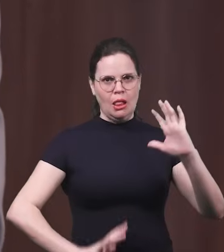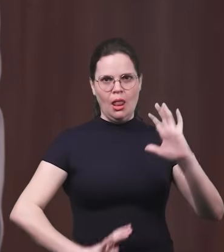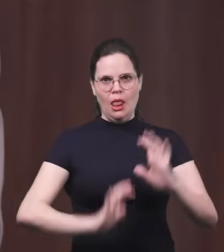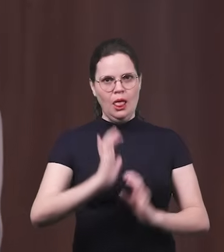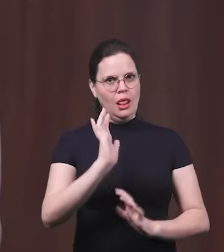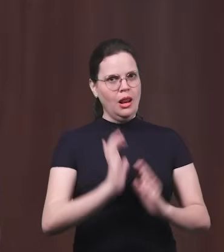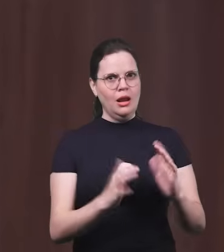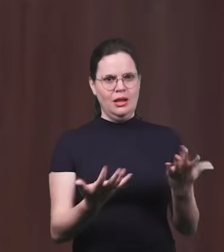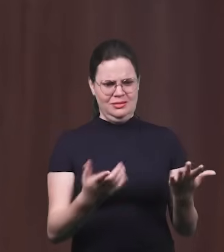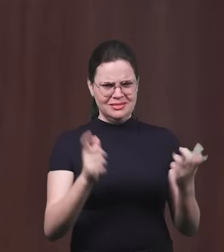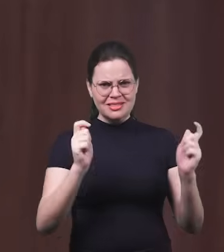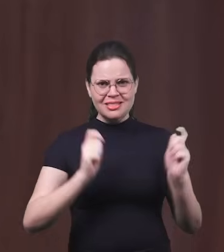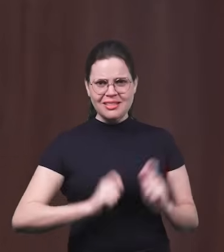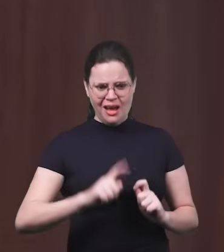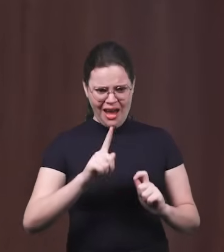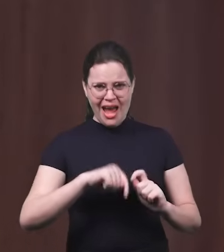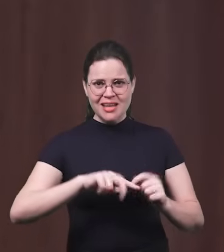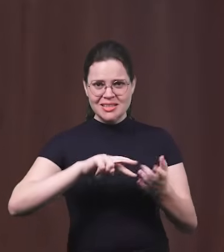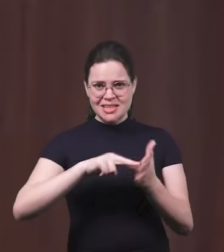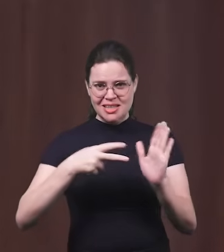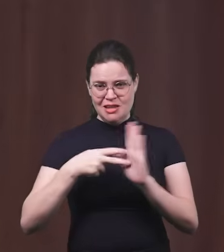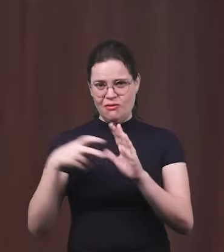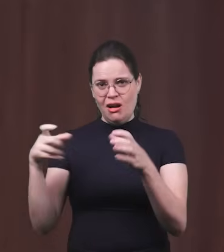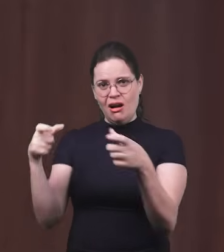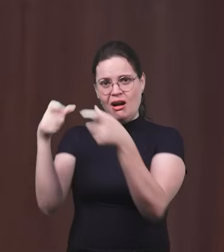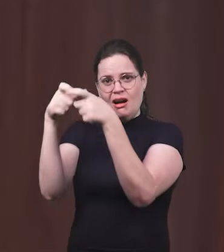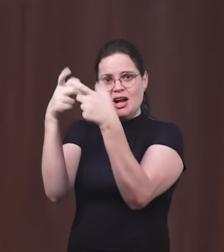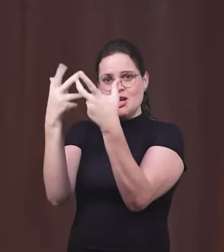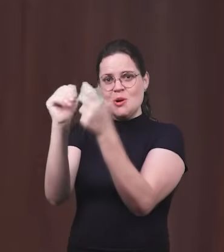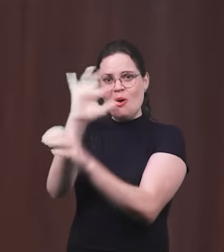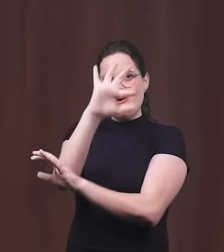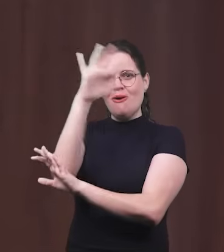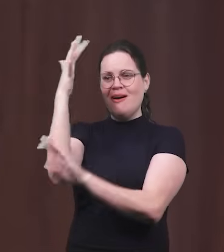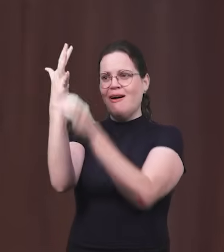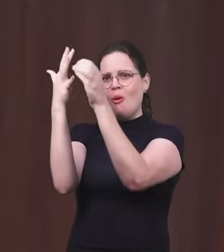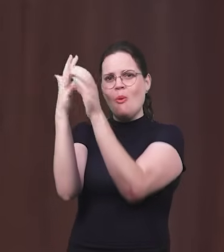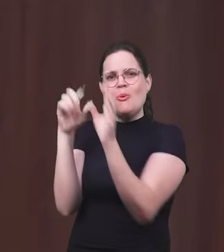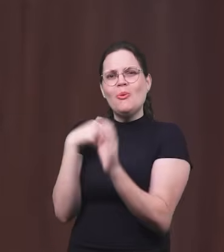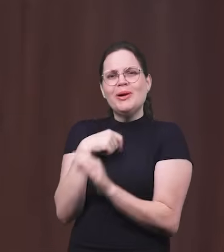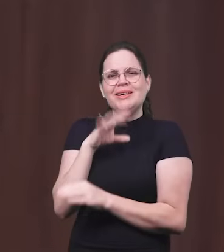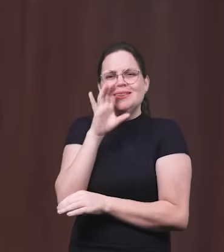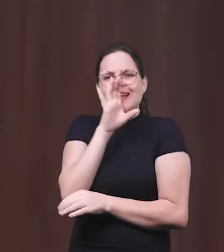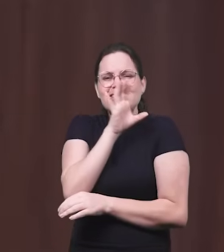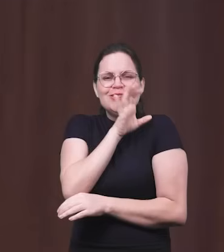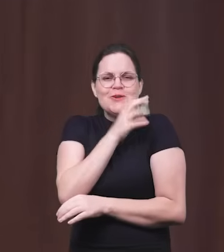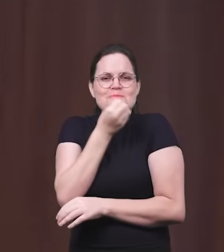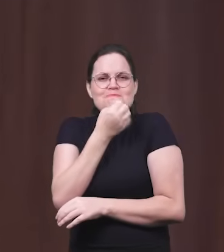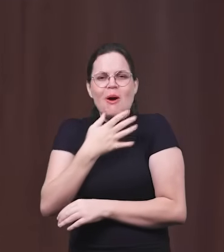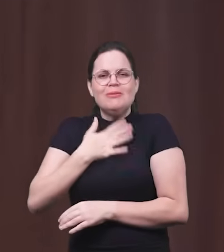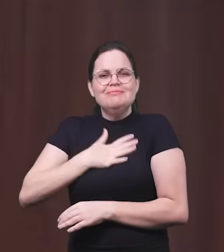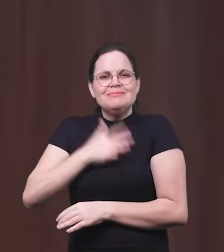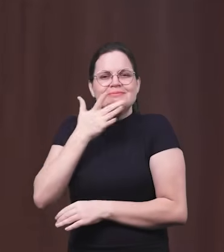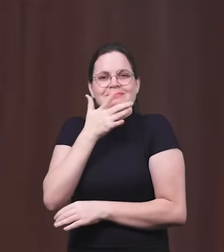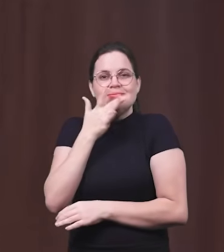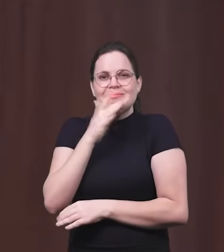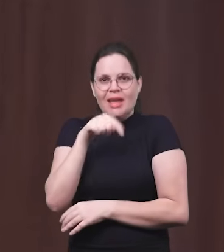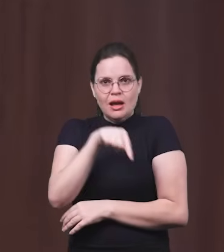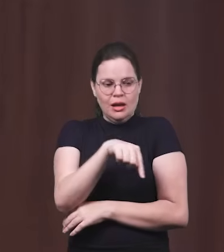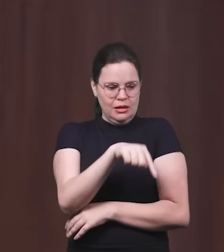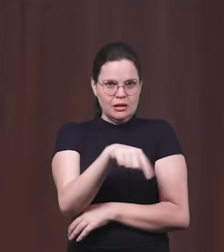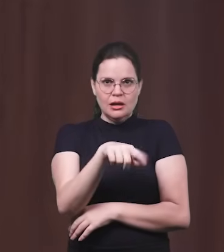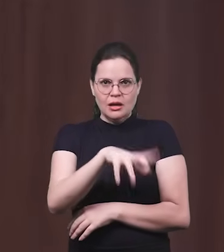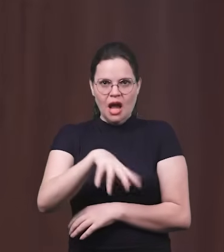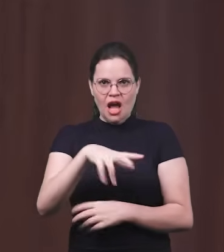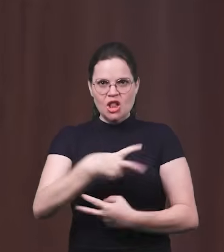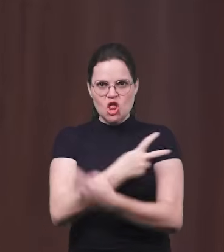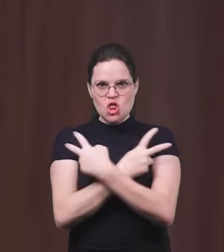atrito. Não há como dizer que um lar desse é um ninho. Exato. Porque não há conforto, é um lar onde há muito desrespeito.